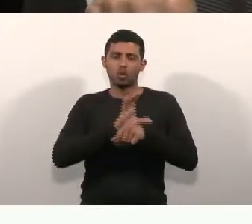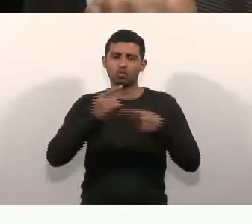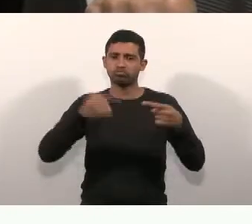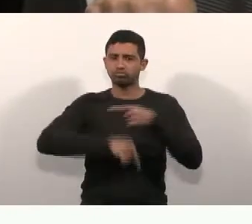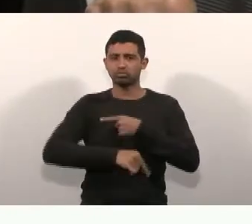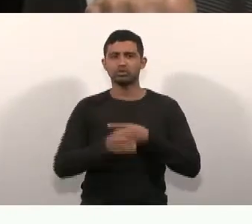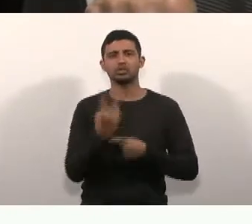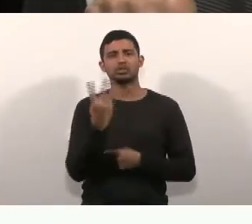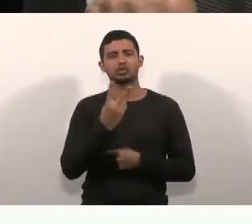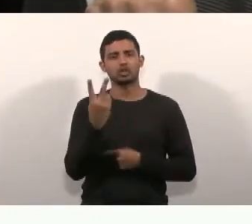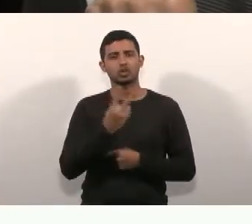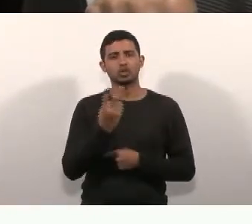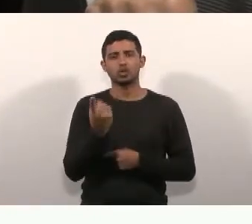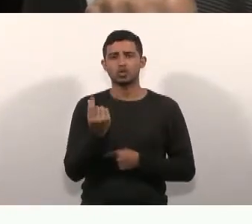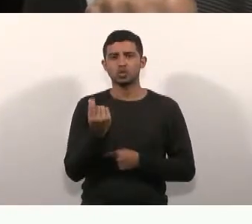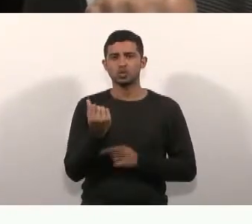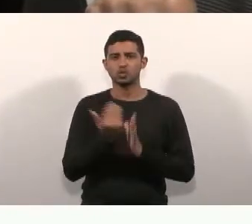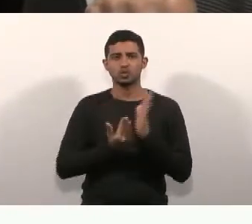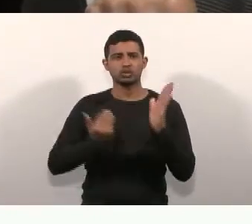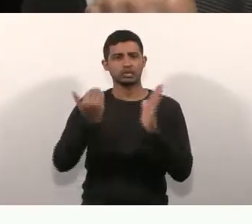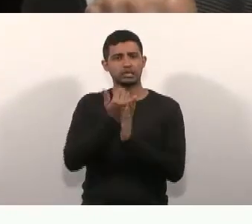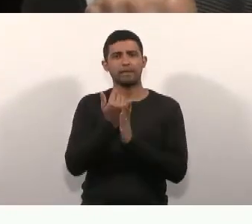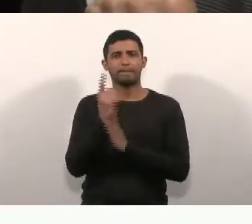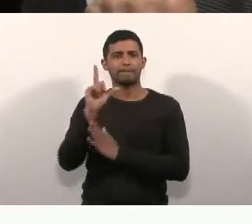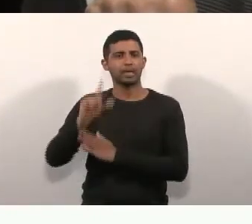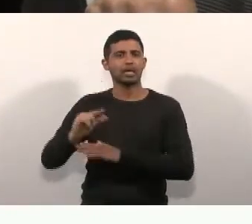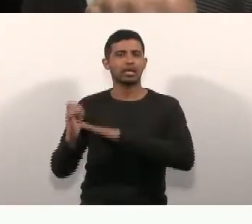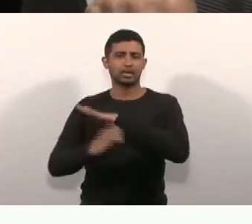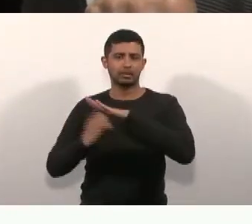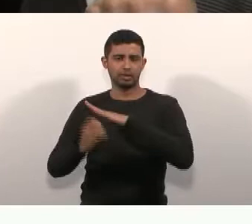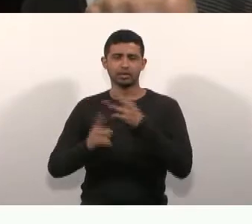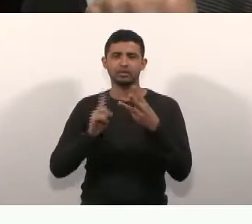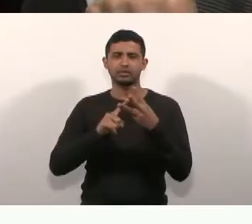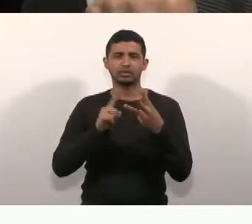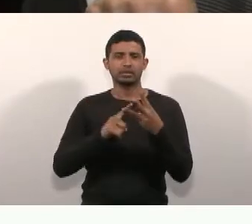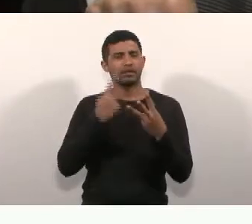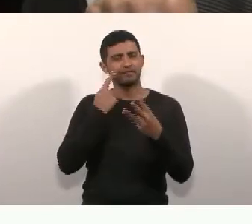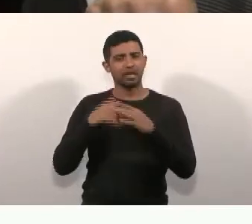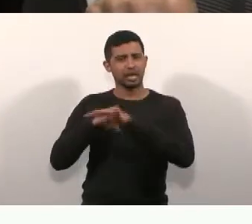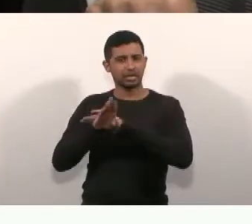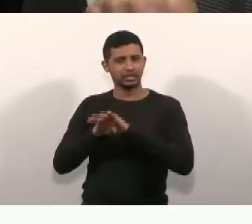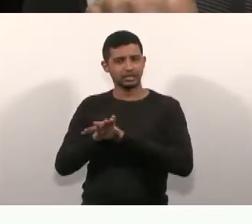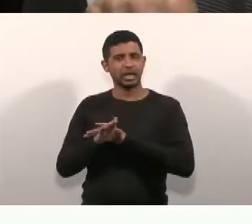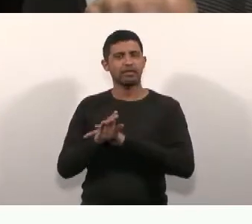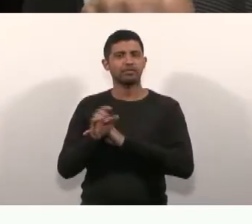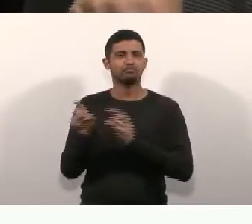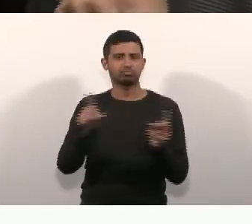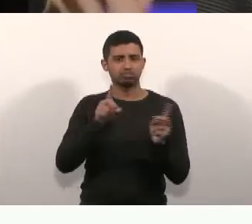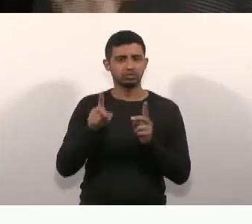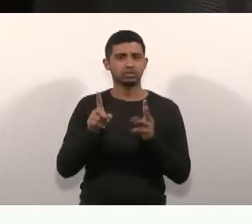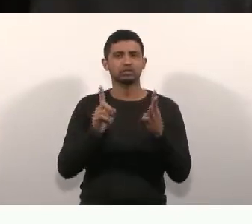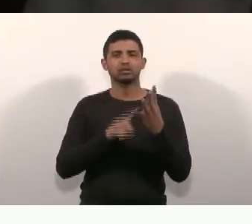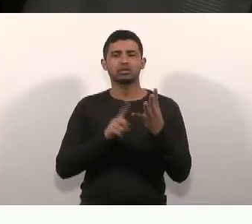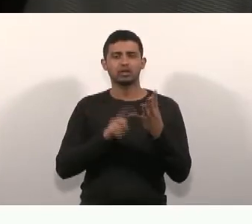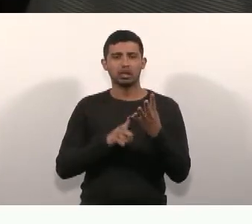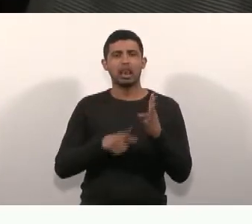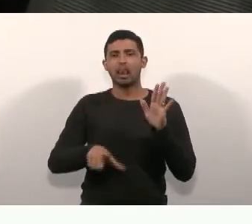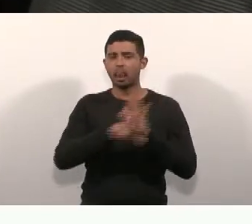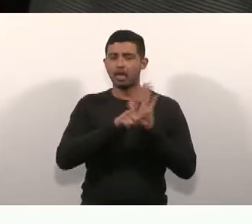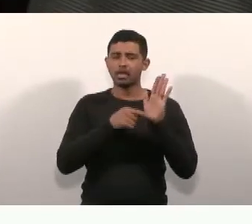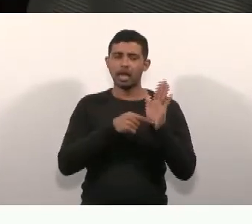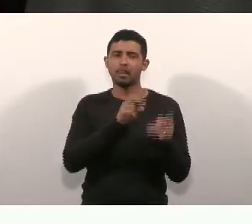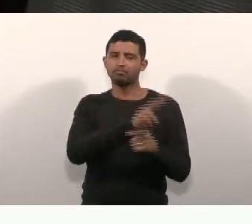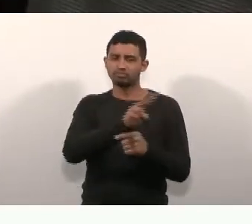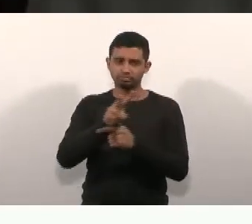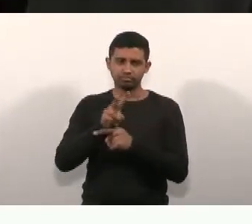2. Custos excessivos para pequenos empresários. 3. Eventual reserva de mercado. E 4. Amparo legal. Amplo amparo legal